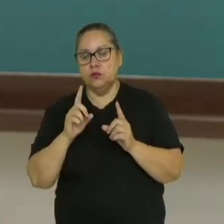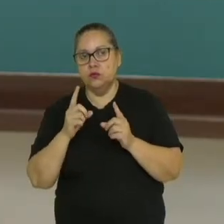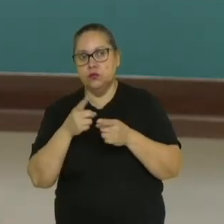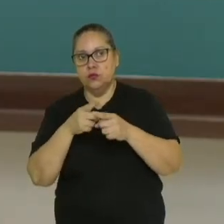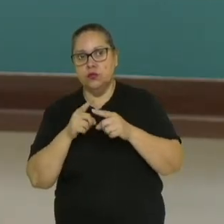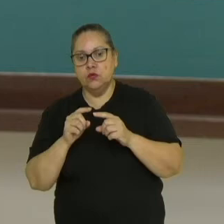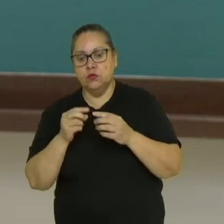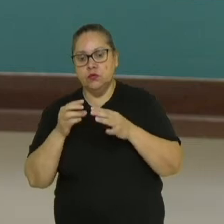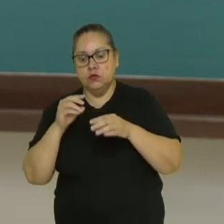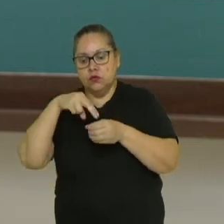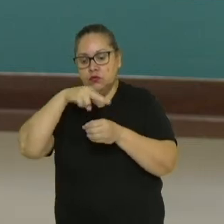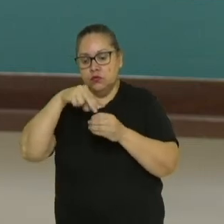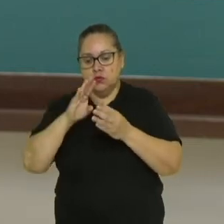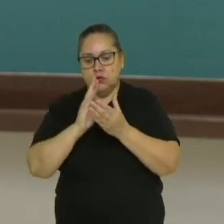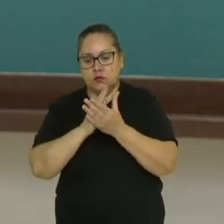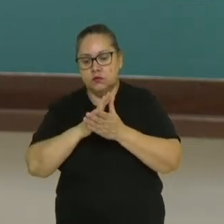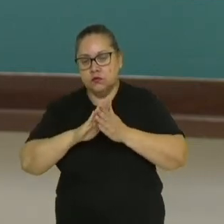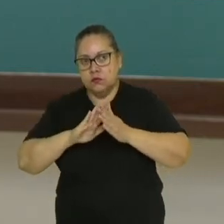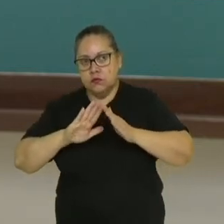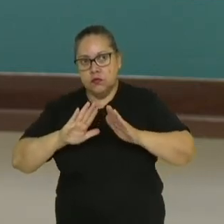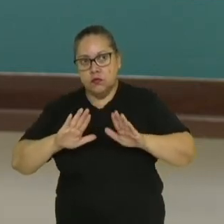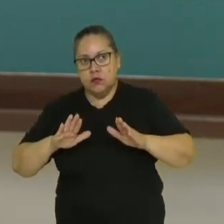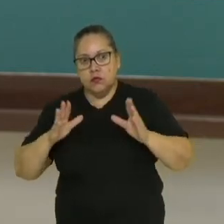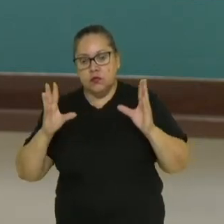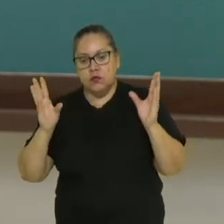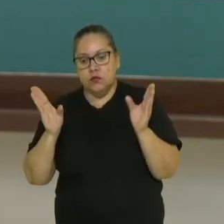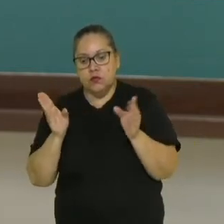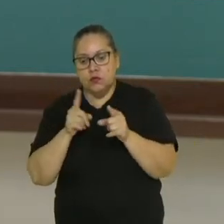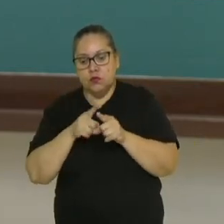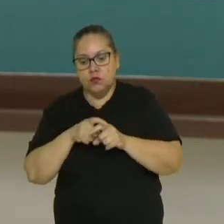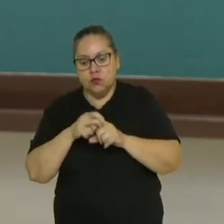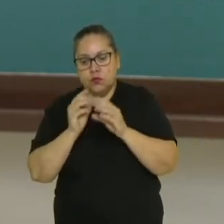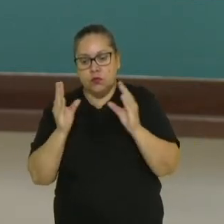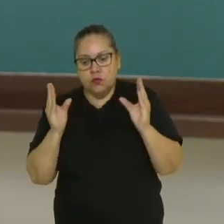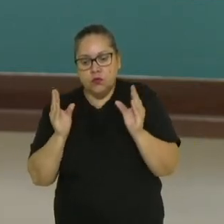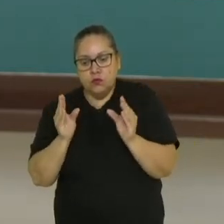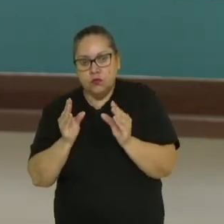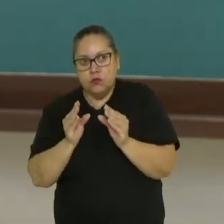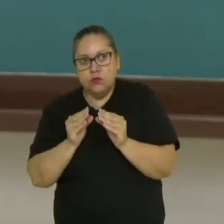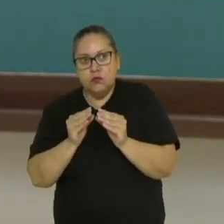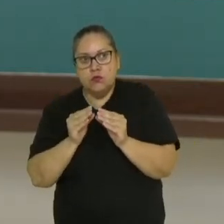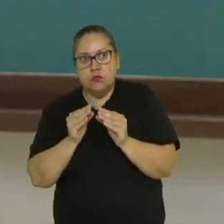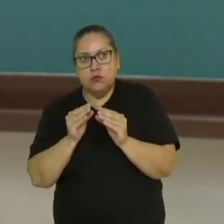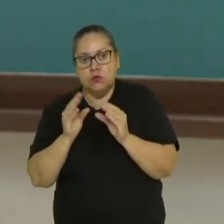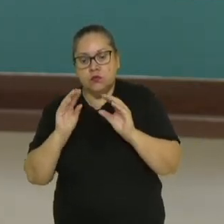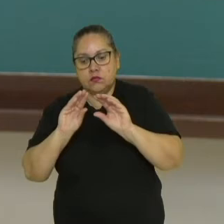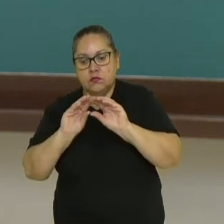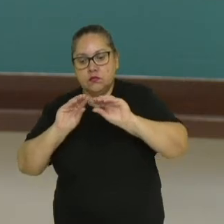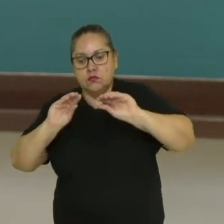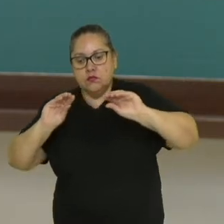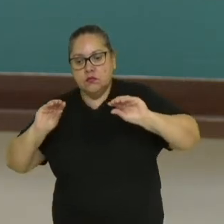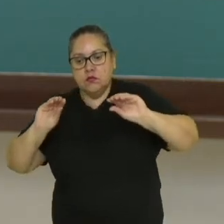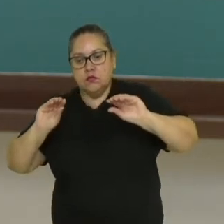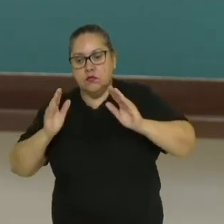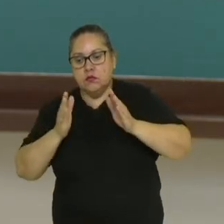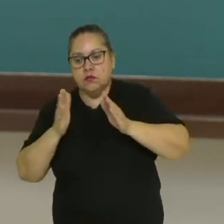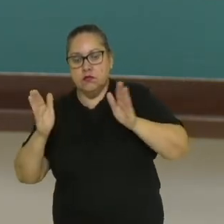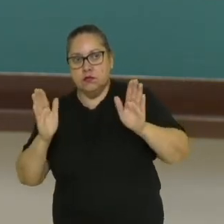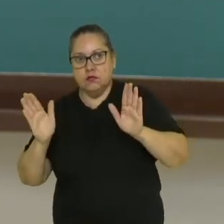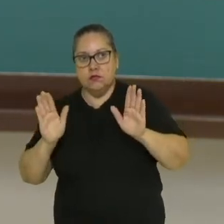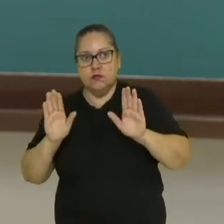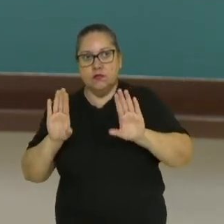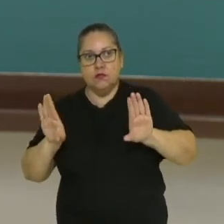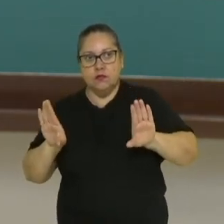O núcleo se desfez, né, a carioteca se desfez, os cromossomos começam a se condensar e o centríolo se duplica e vai cada um para um lado da